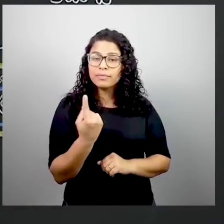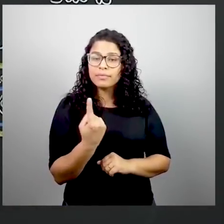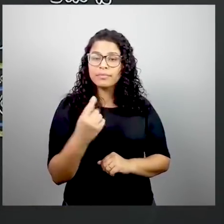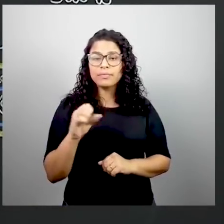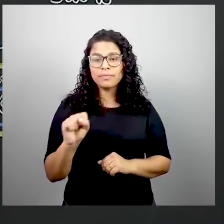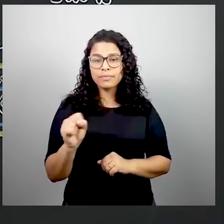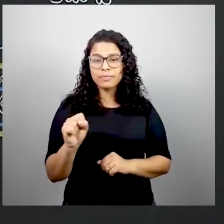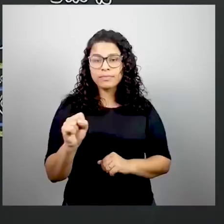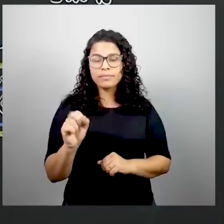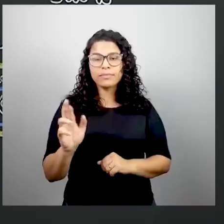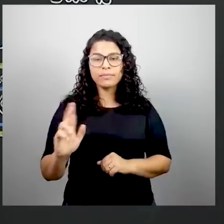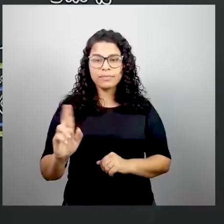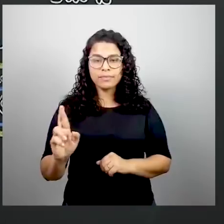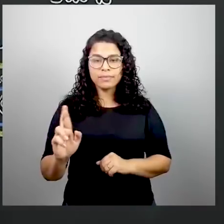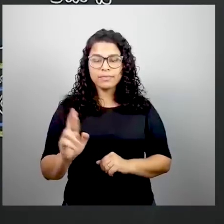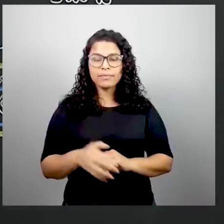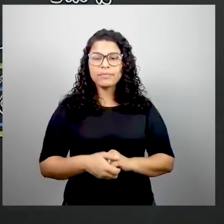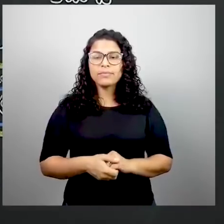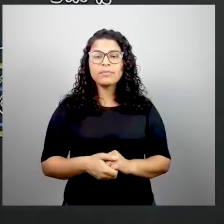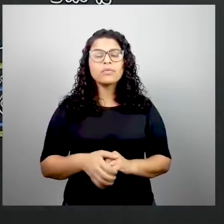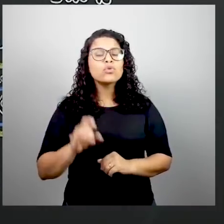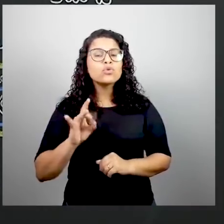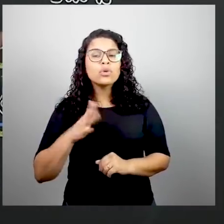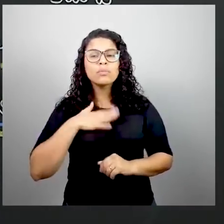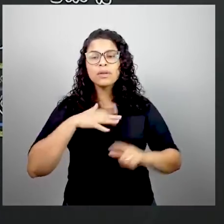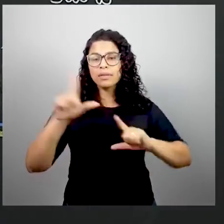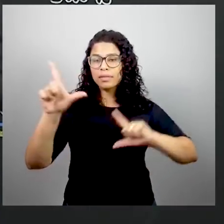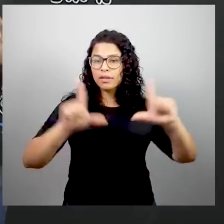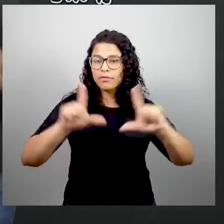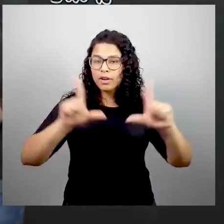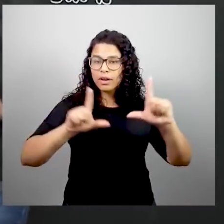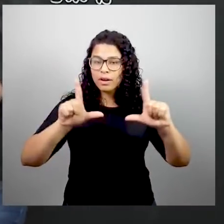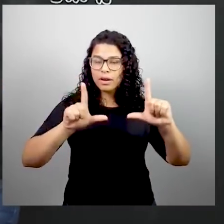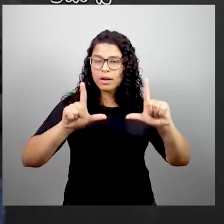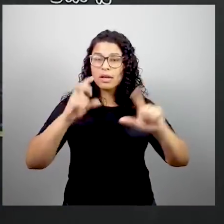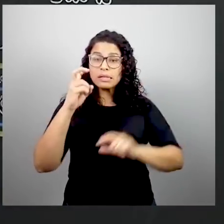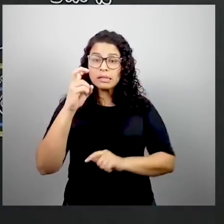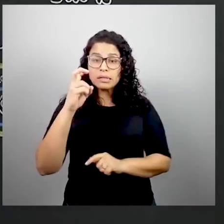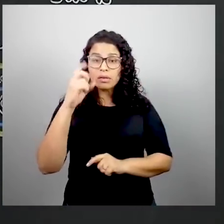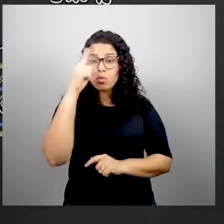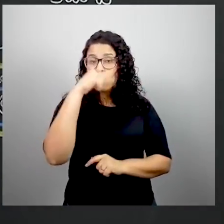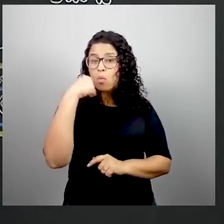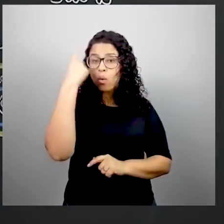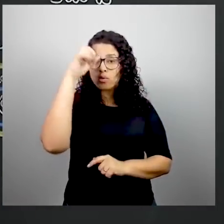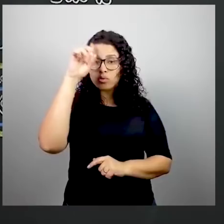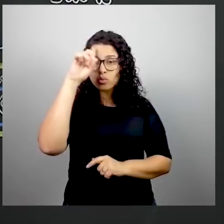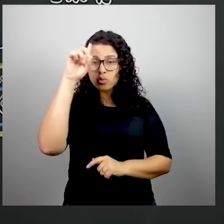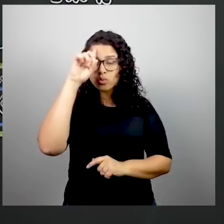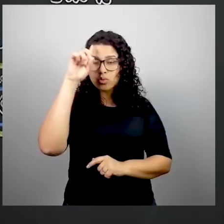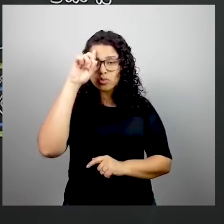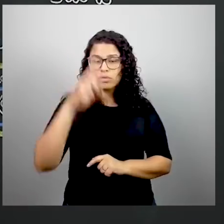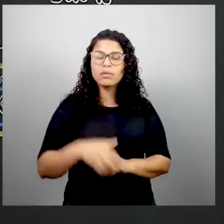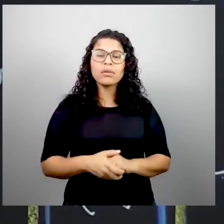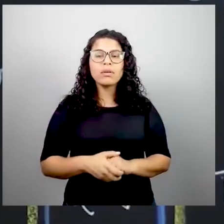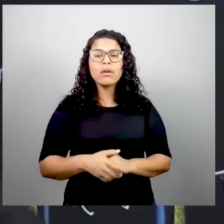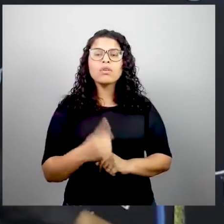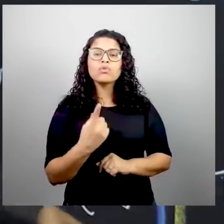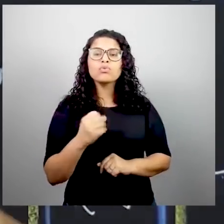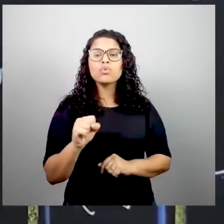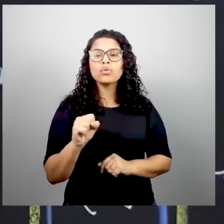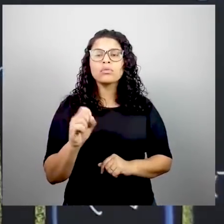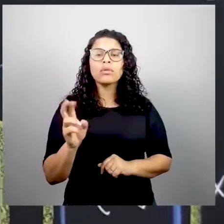grana? R$18. Então, só a minha TV ligada o mês inteiro, 5 horas